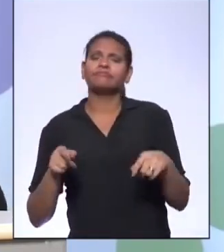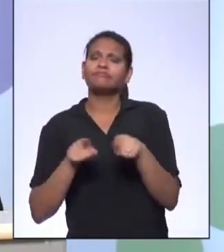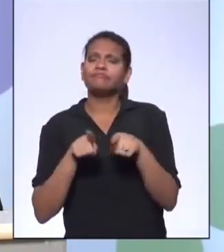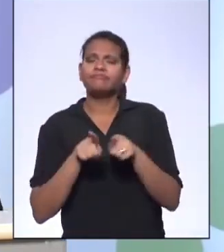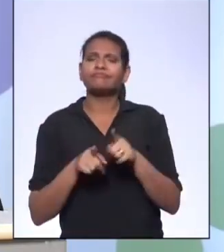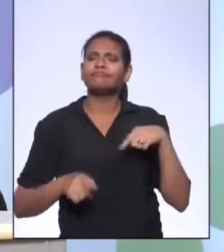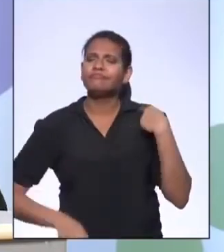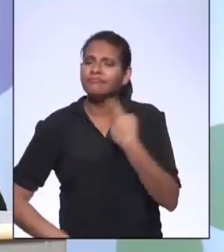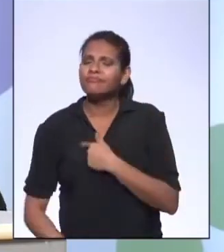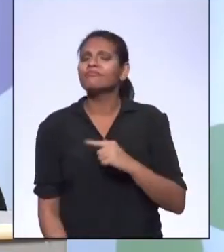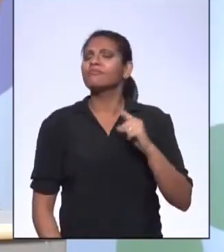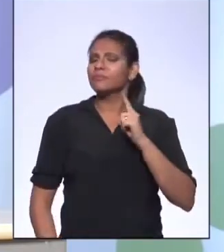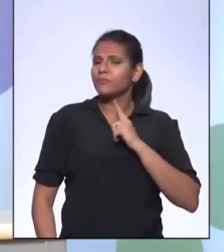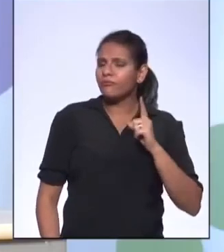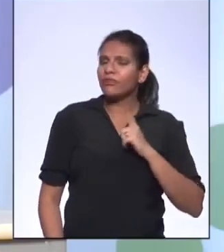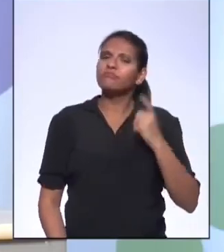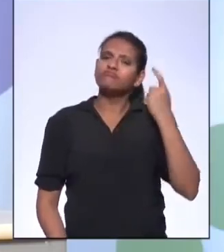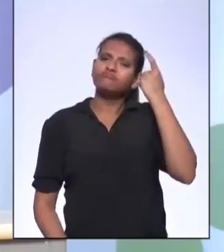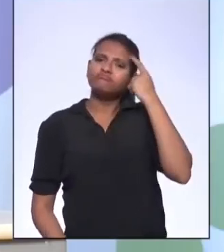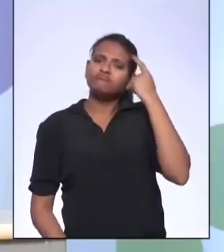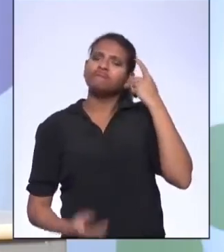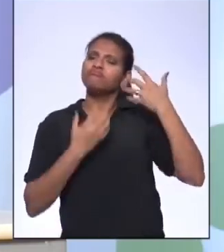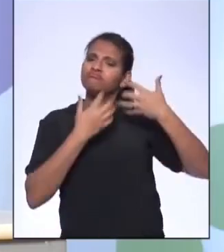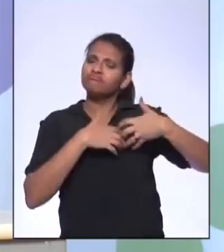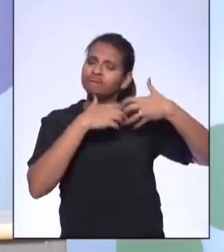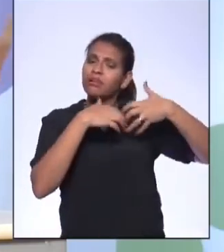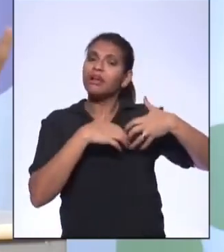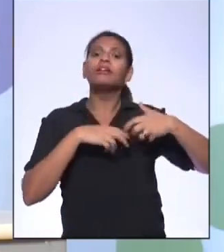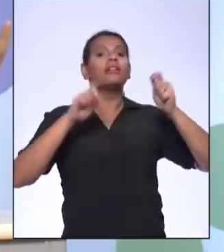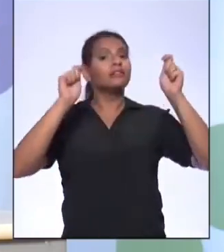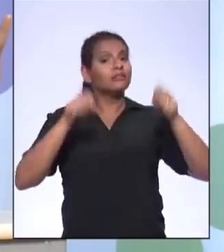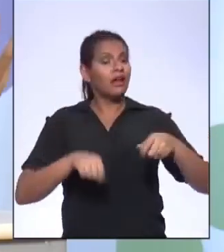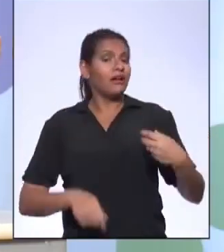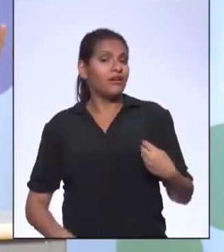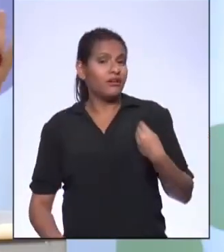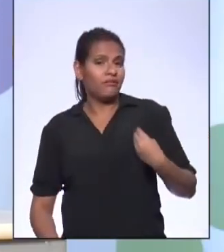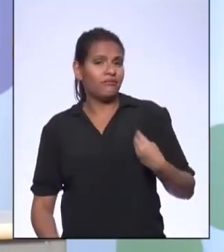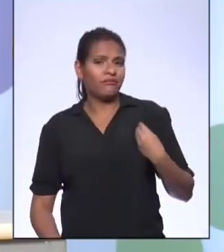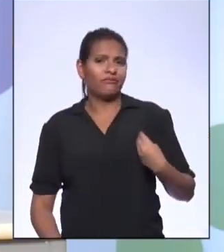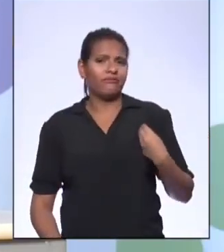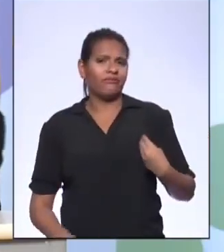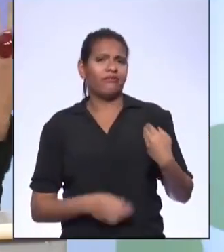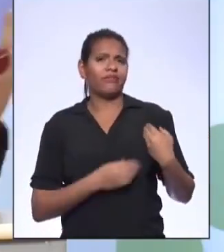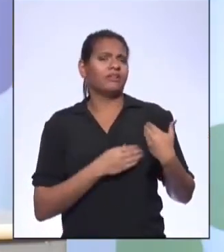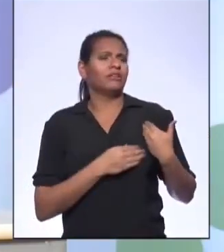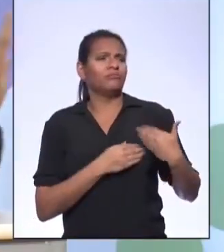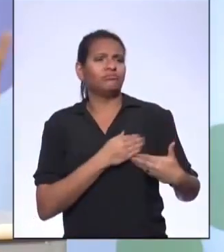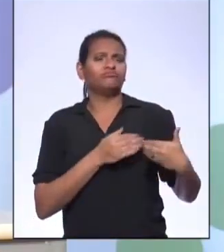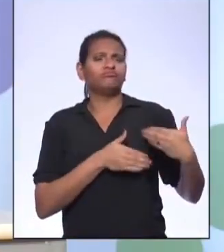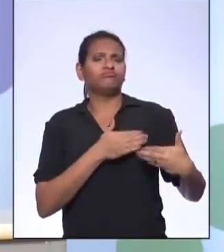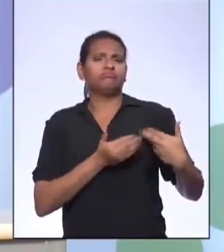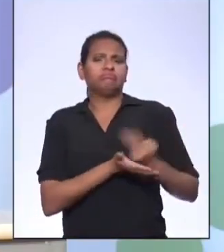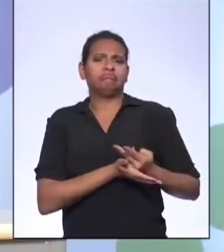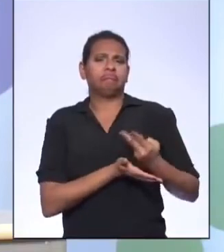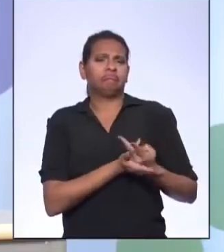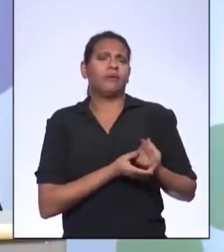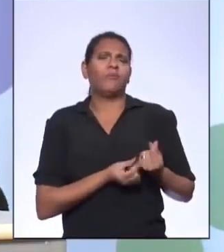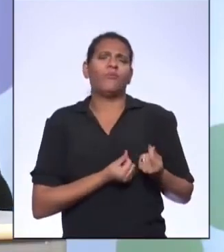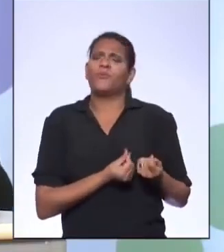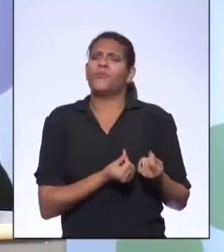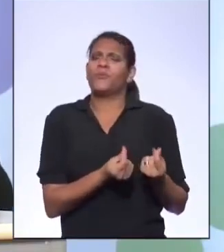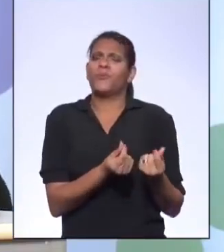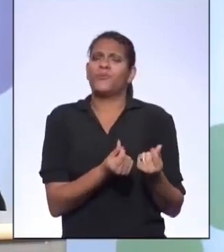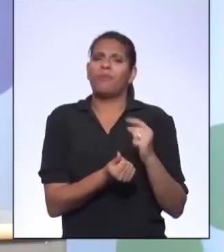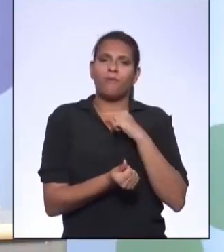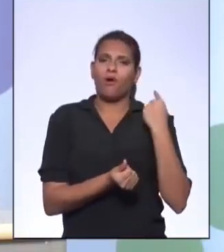capacidades físicas para vivermos muitas vidas. Mas acabamos por viver uma só, porque nós estamos inseridos nessa cultura.